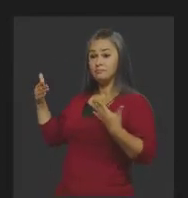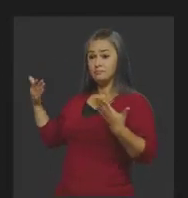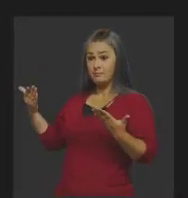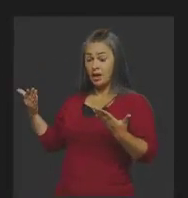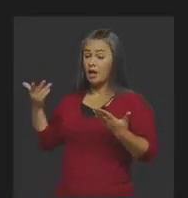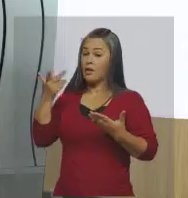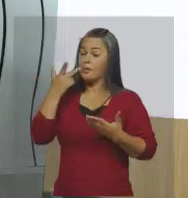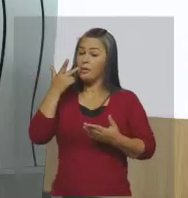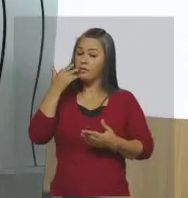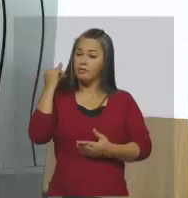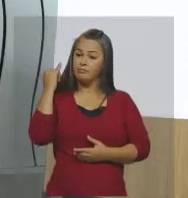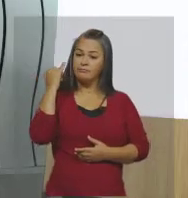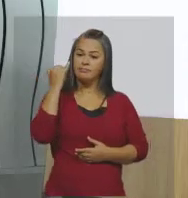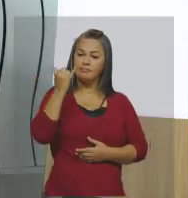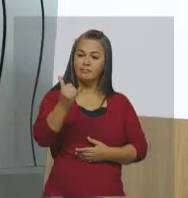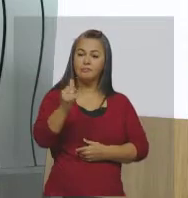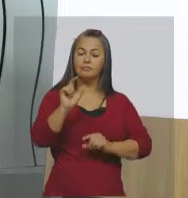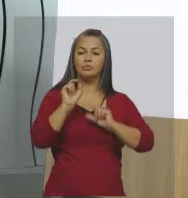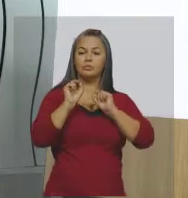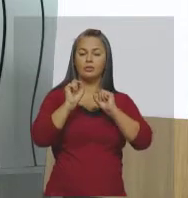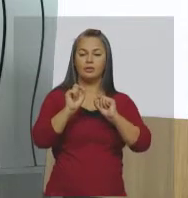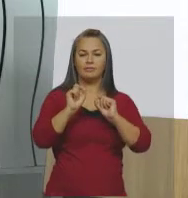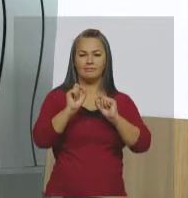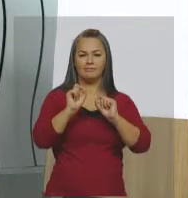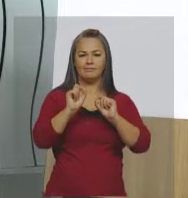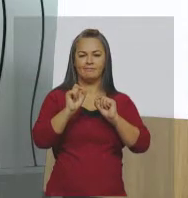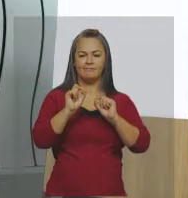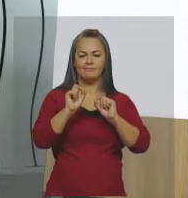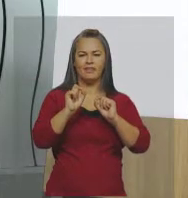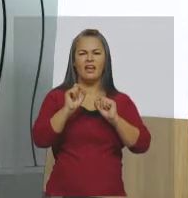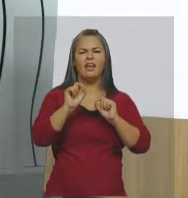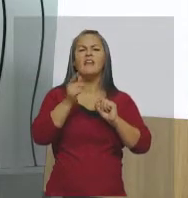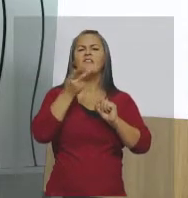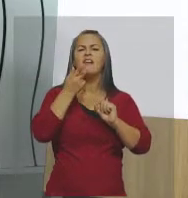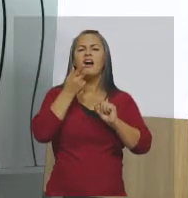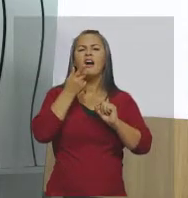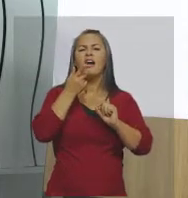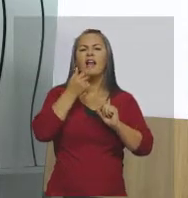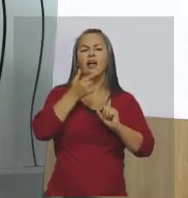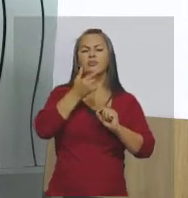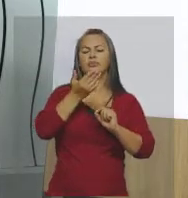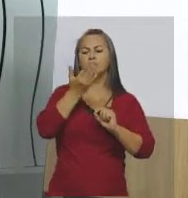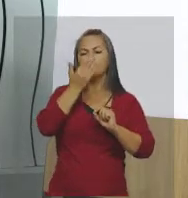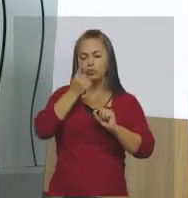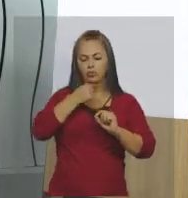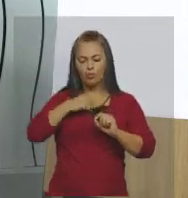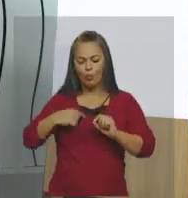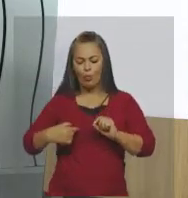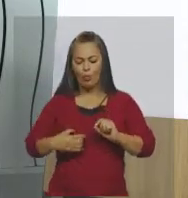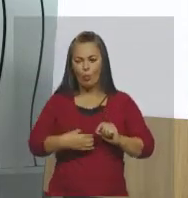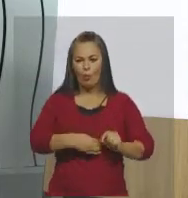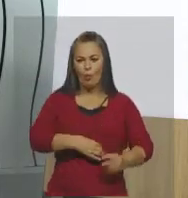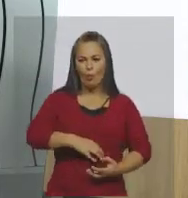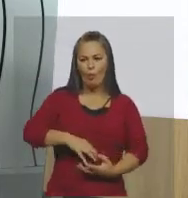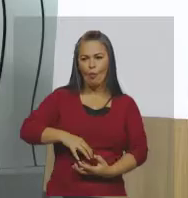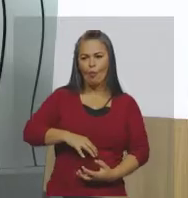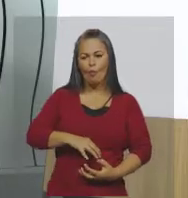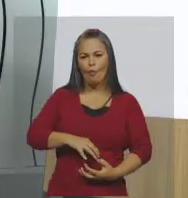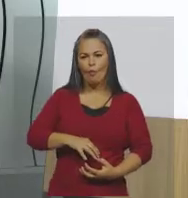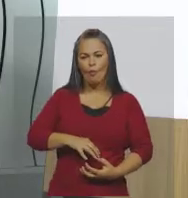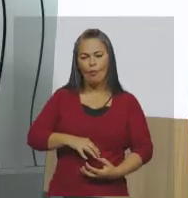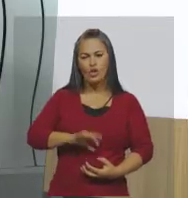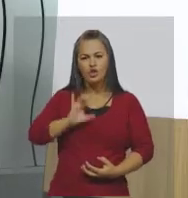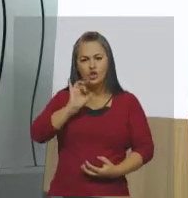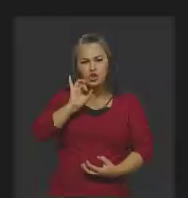para você que não é que o estômago e o intestino delgado digerem apenas o que está escrito aqui, são